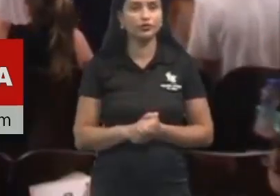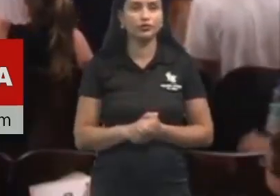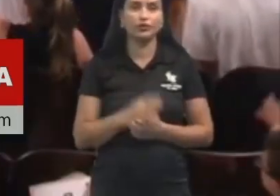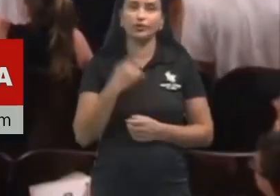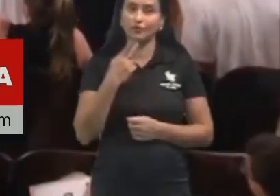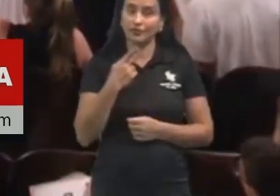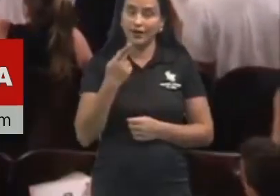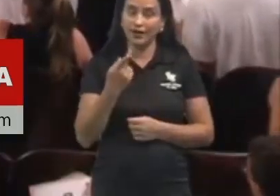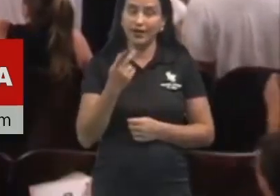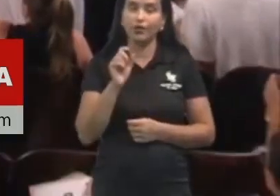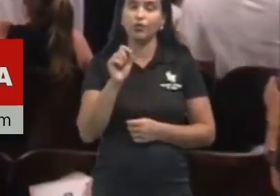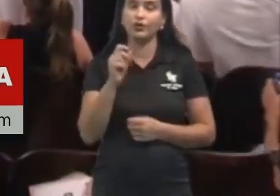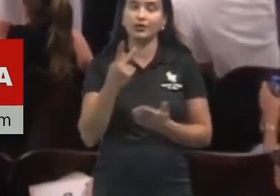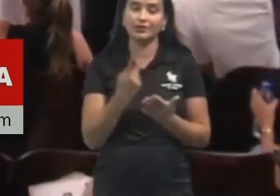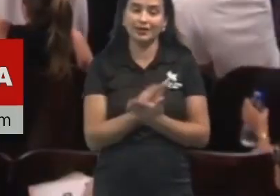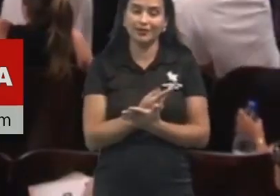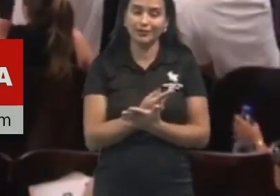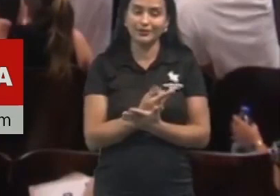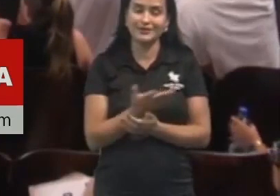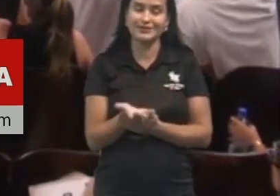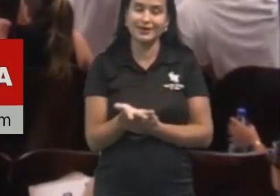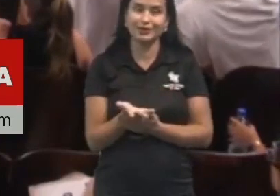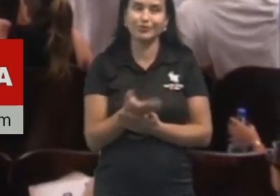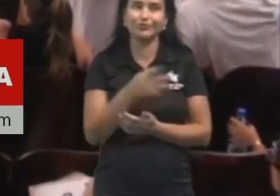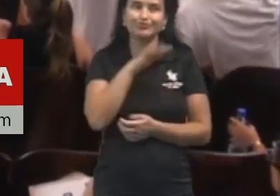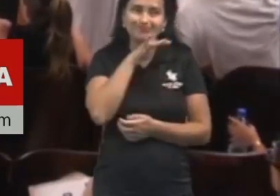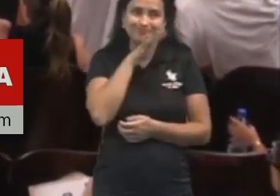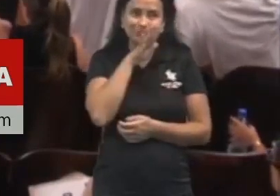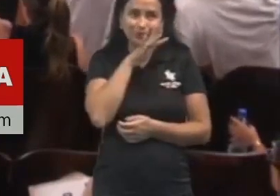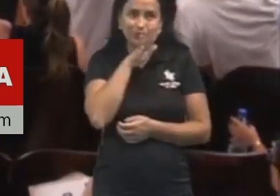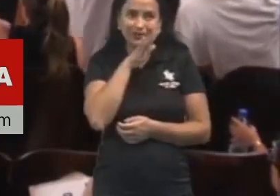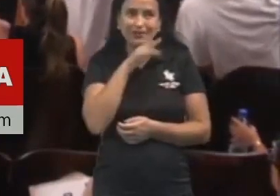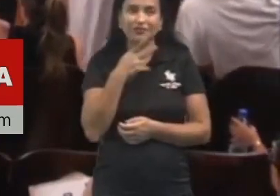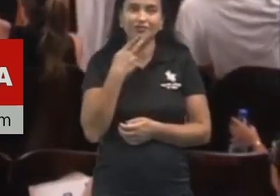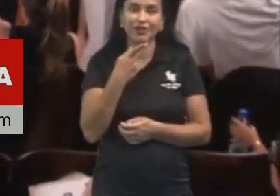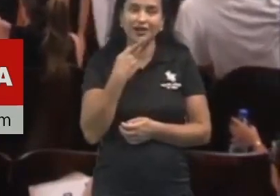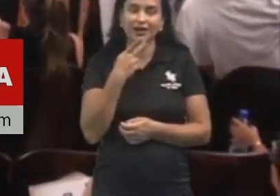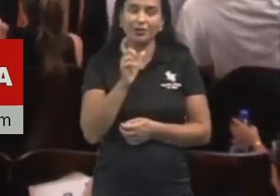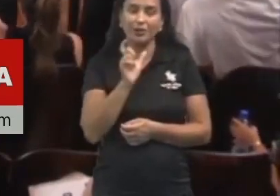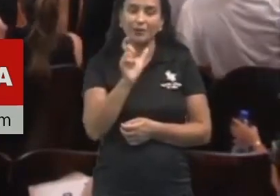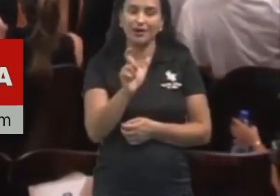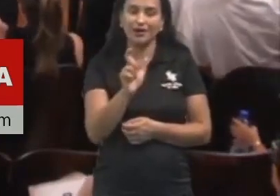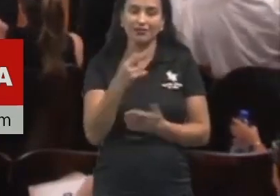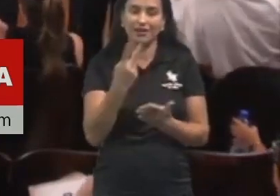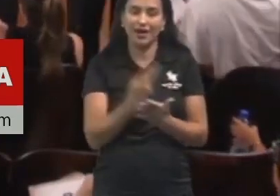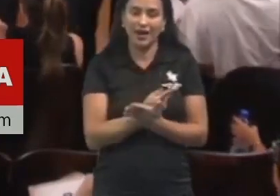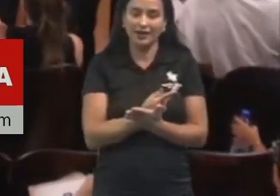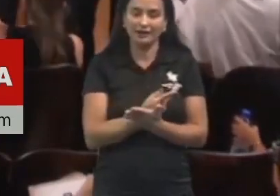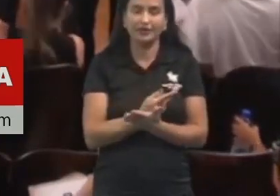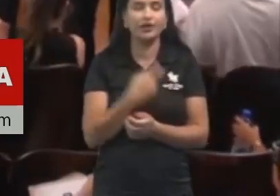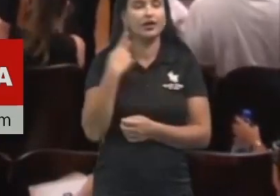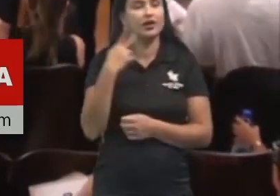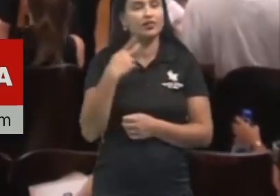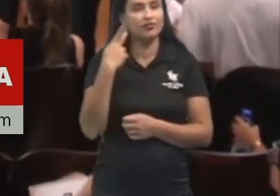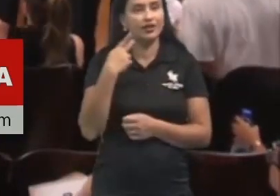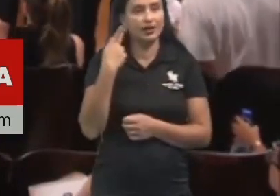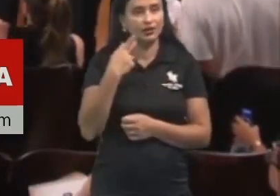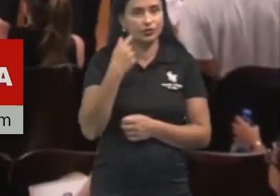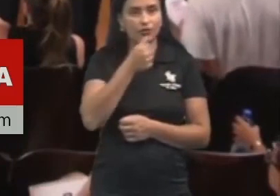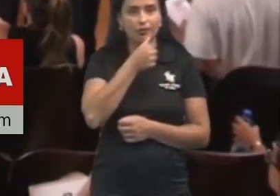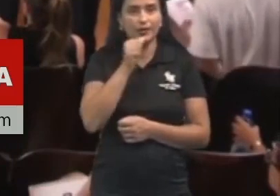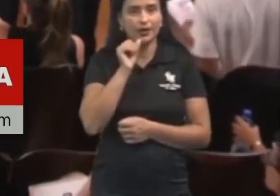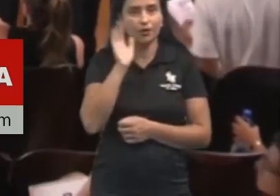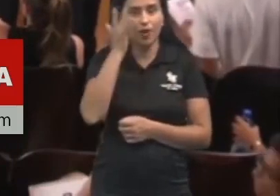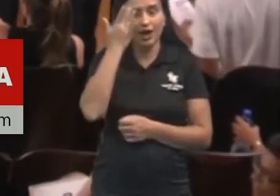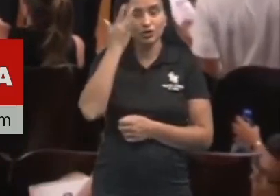lei que busca instituir feriado da Consciência Negra em Juiz de Fora foi adiado. A reunião ficou marcada novamente